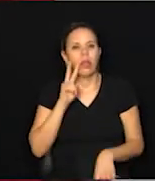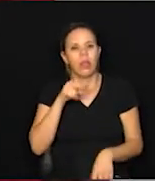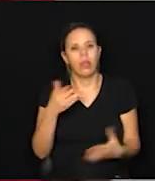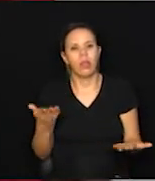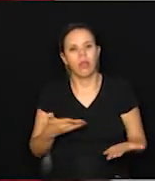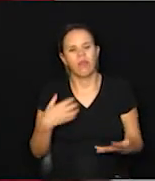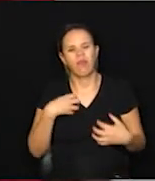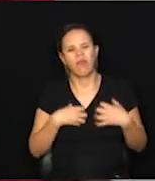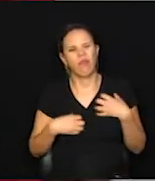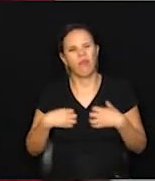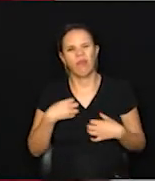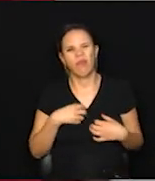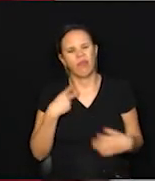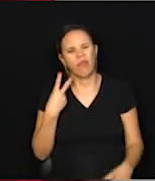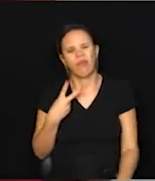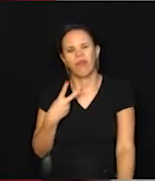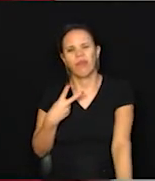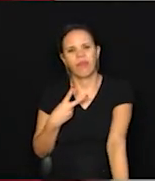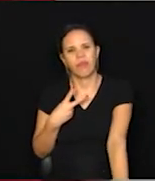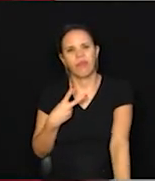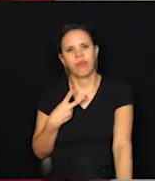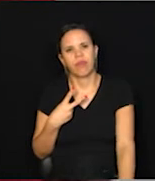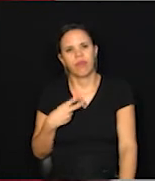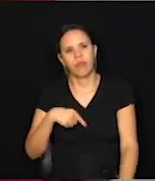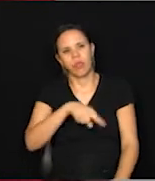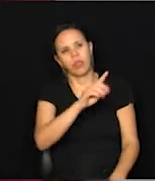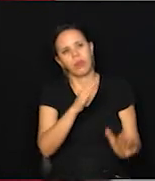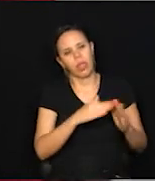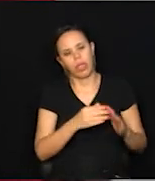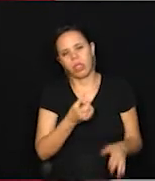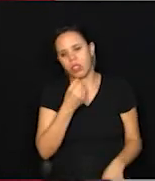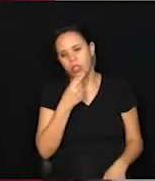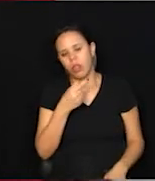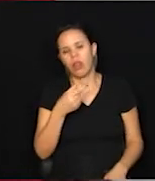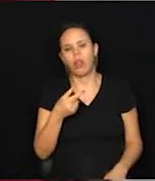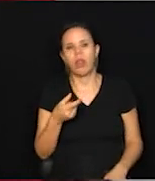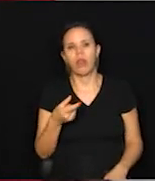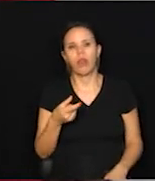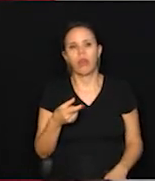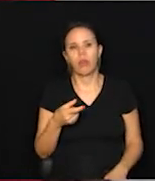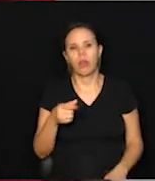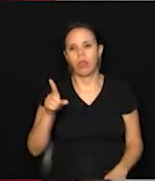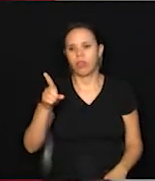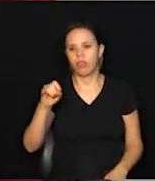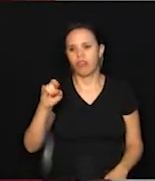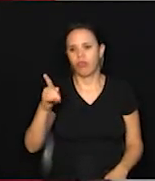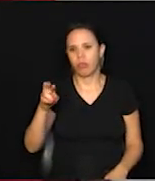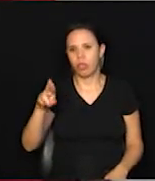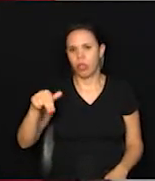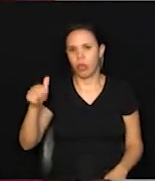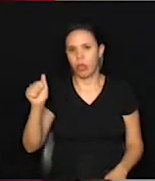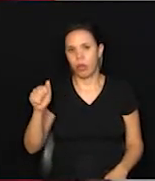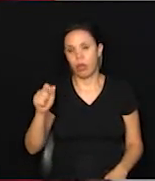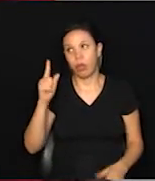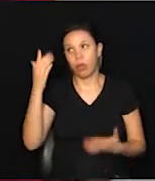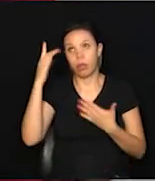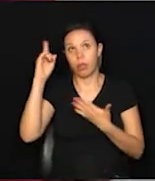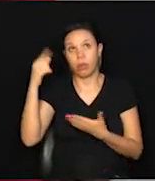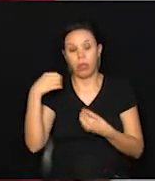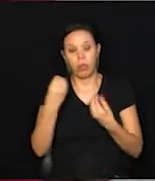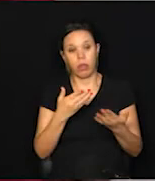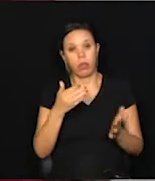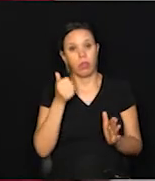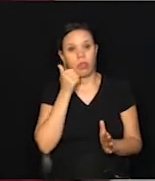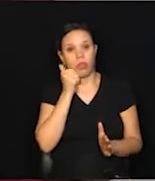fiquei incomodada, vereador. Mandaram para casa só com a dipirona. Eu falei assim, graças a Deus mandaram, né? Porque se tem uma evidência científica